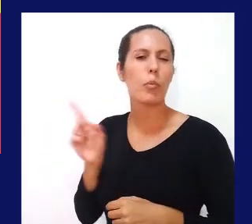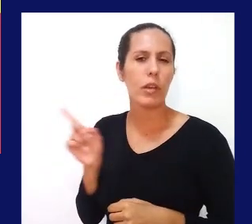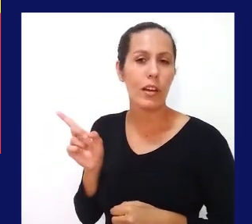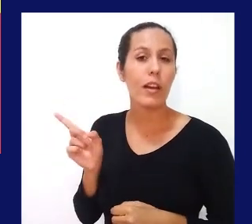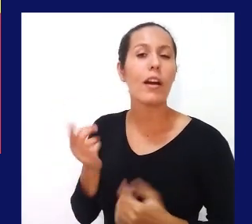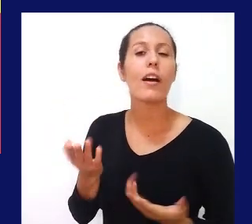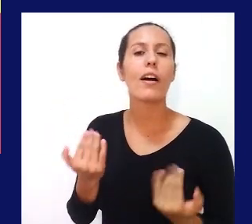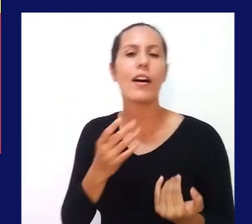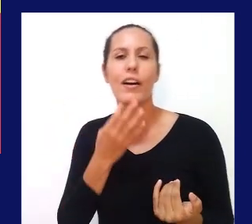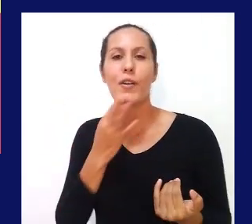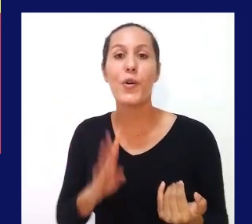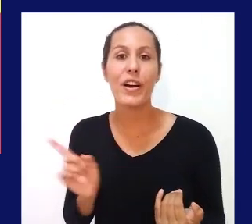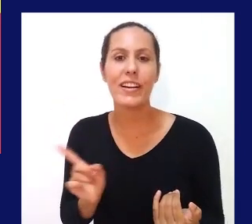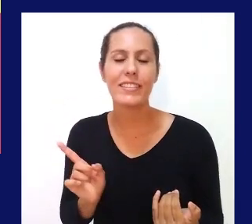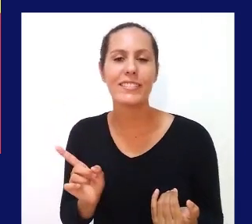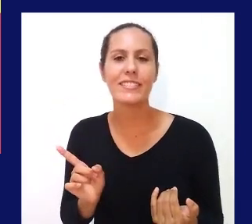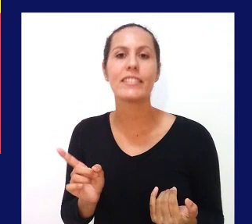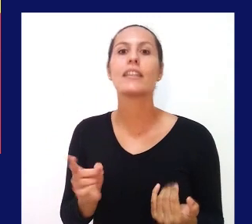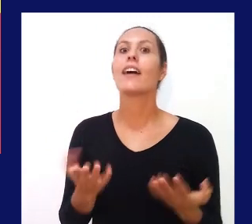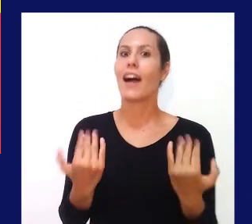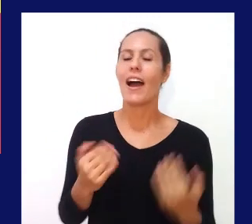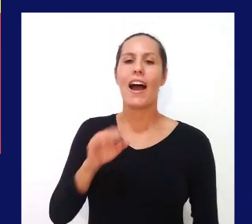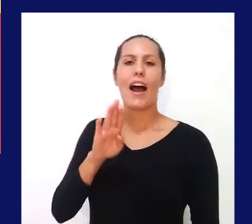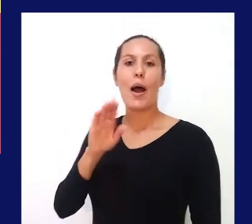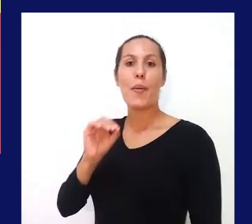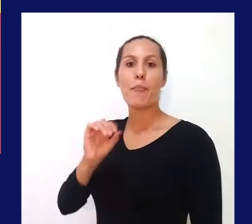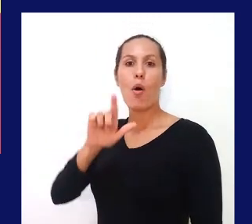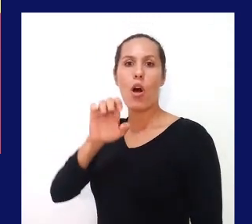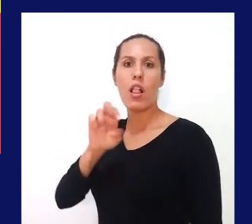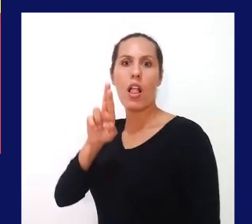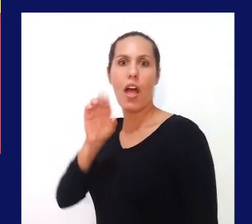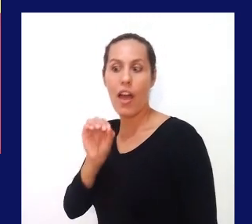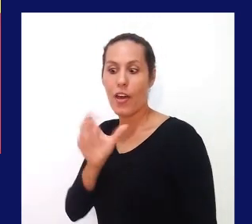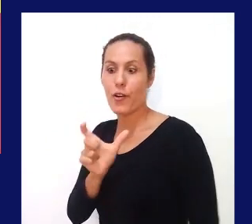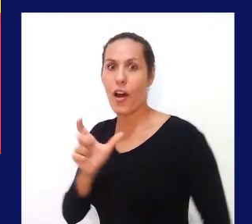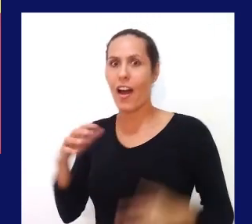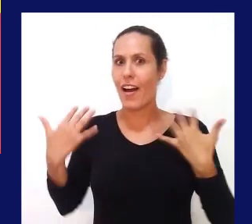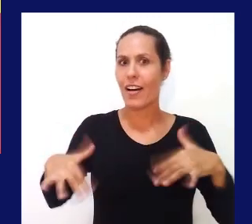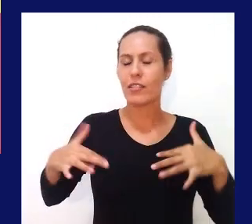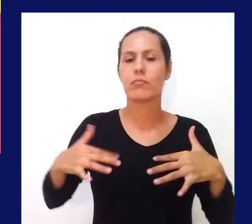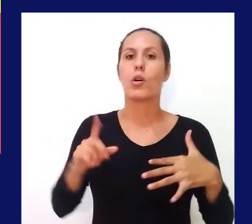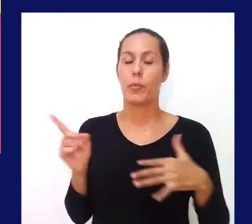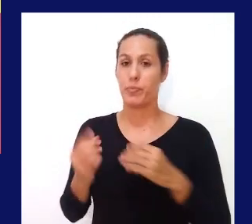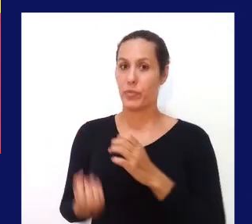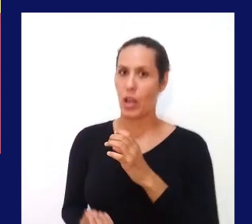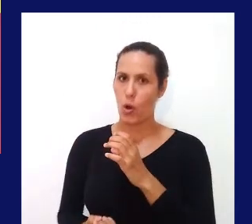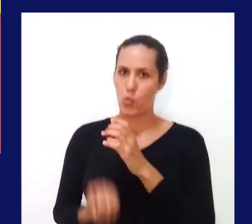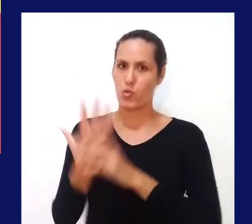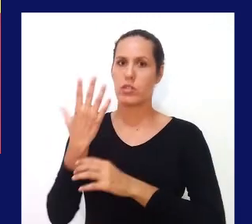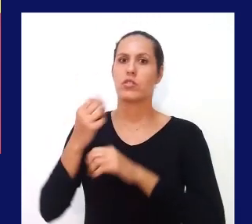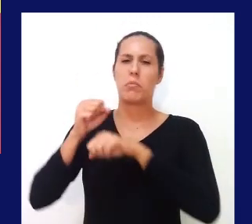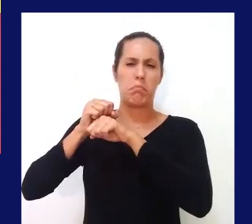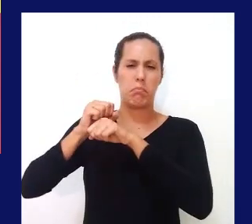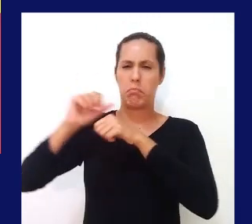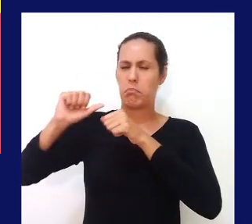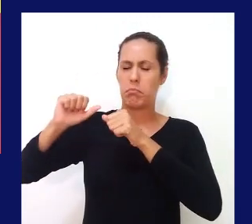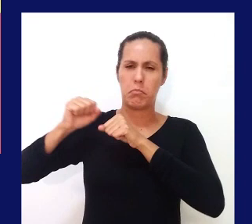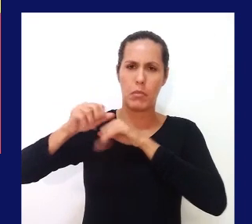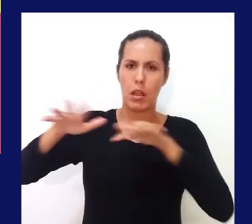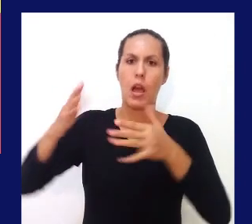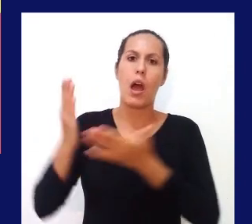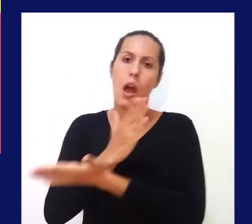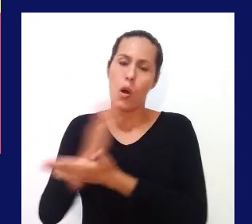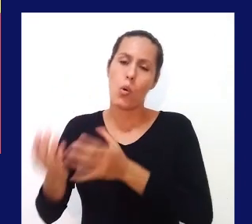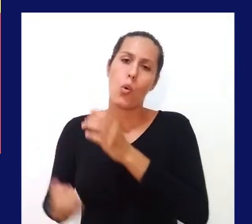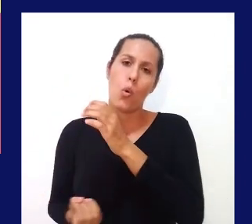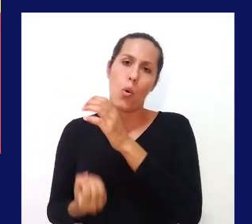Sabe qual é essa dança? Quem não conhece essa dança, bolero. A origem do bolero é controvérsia, né? Alguns